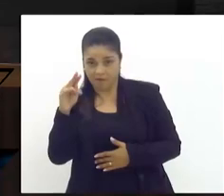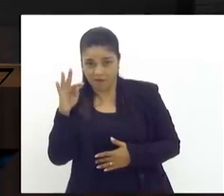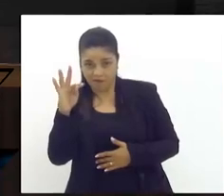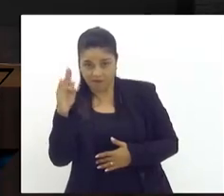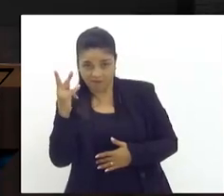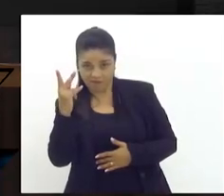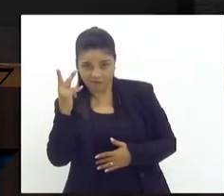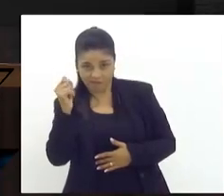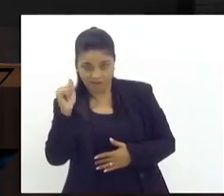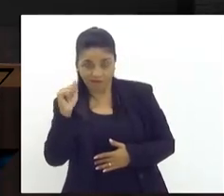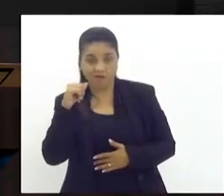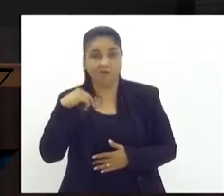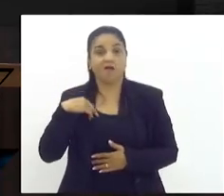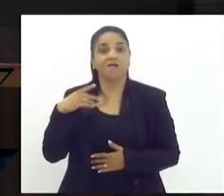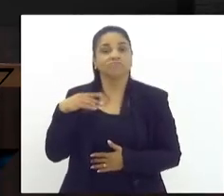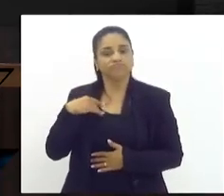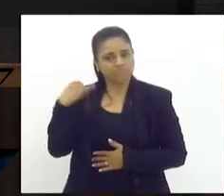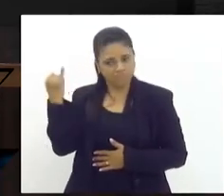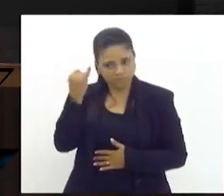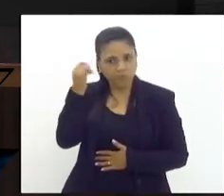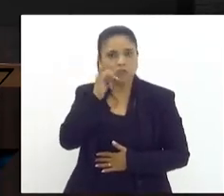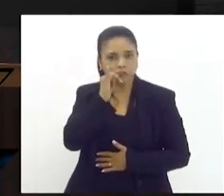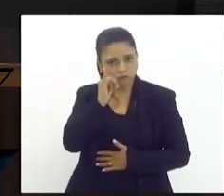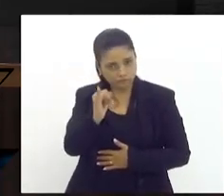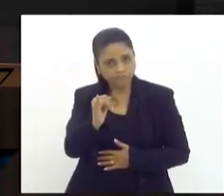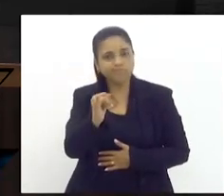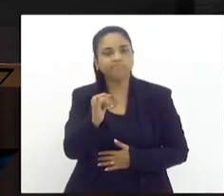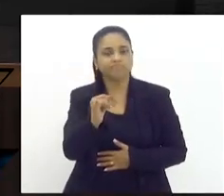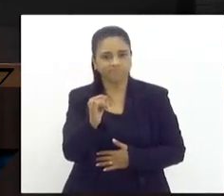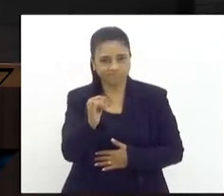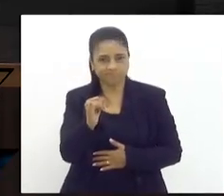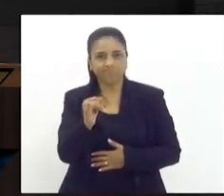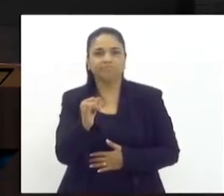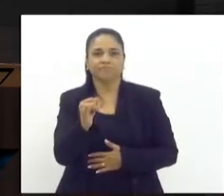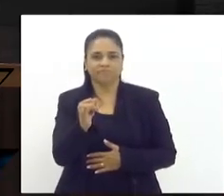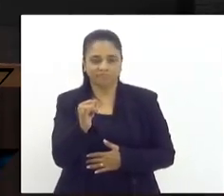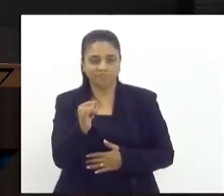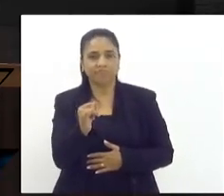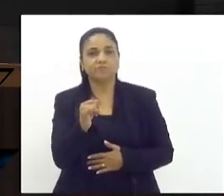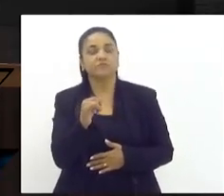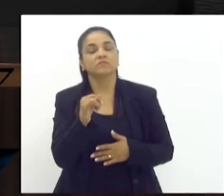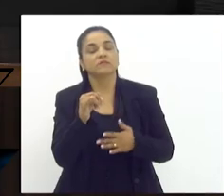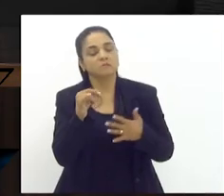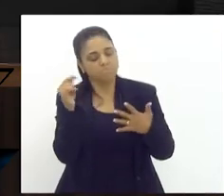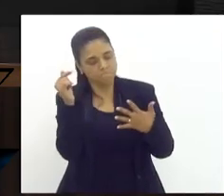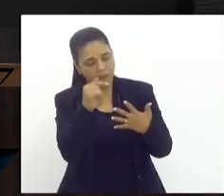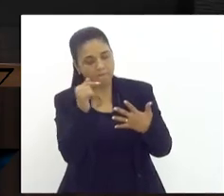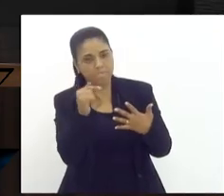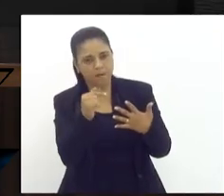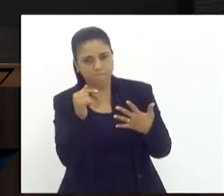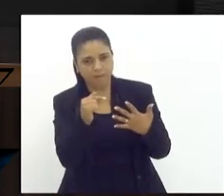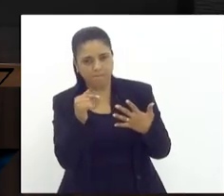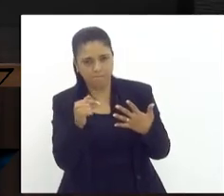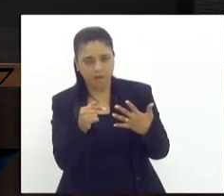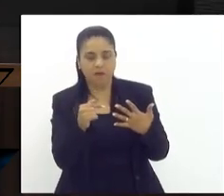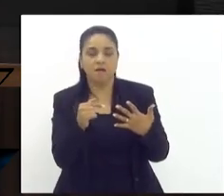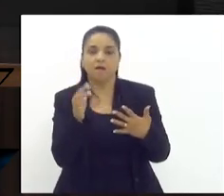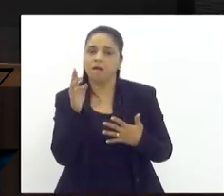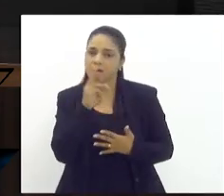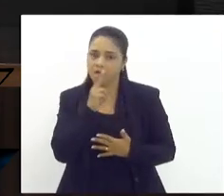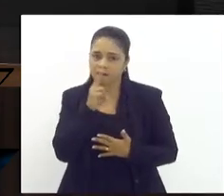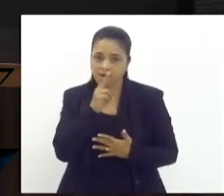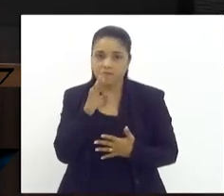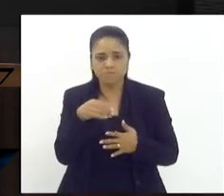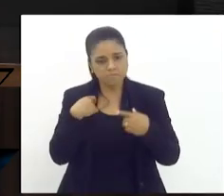importantíssima e os pela ordens eles são Breves pontuações até mesmo que a gente